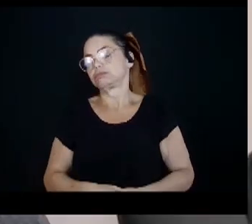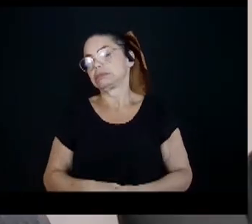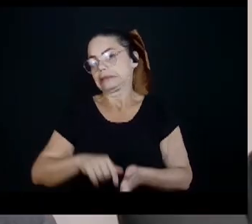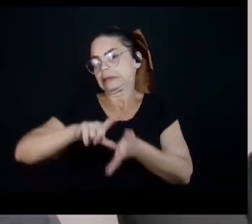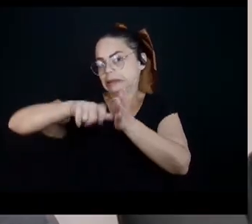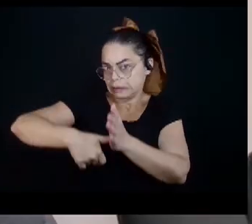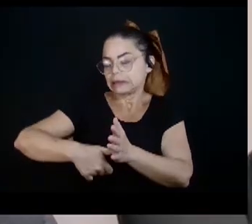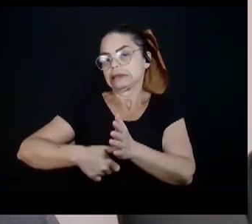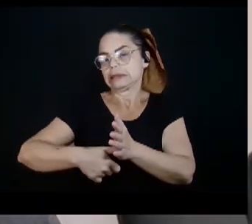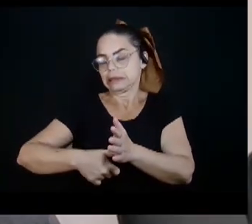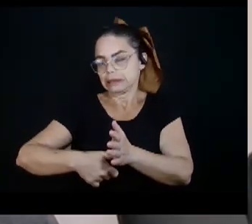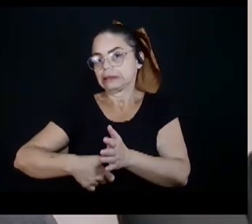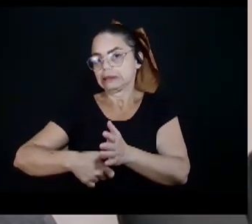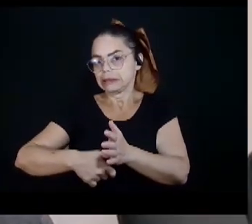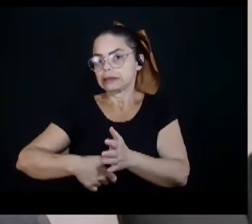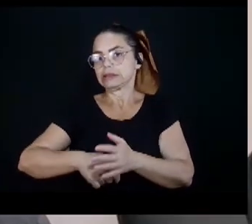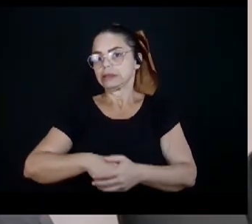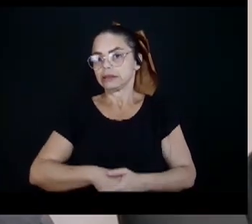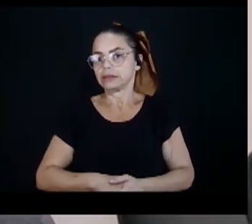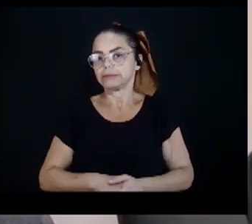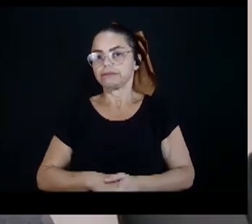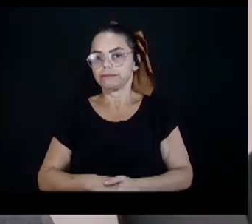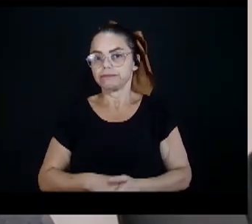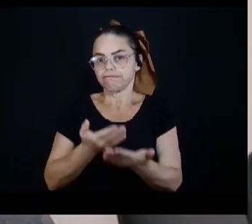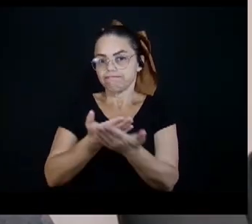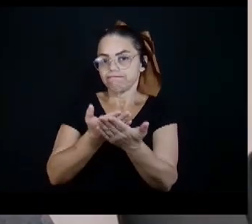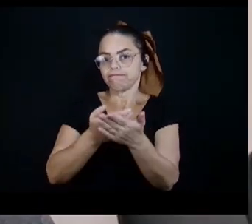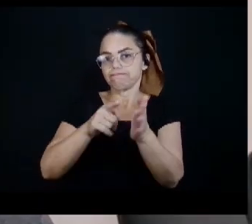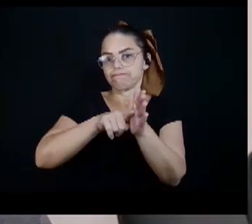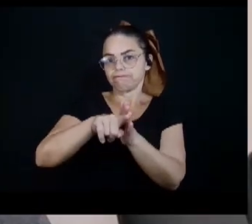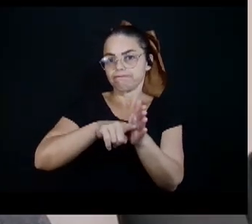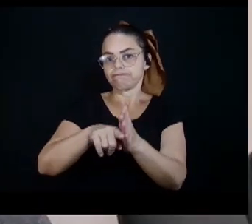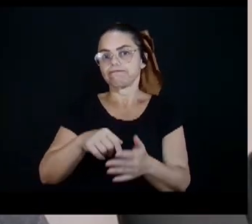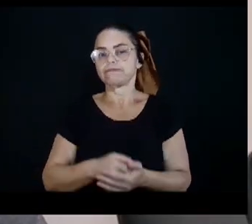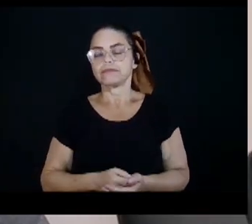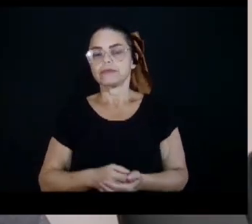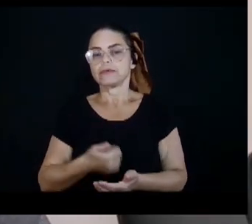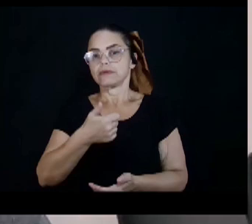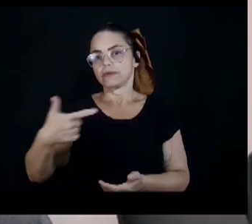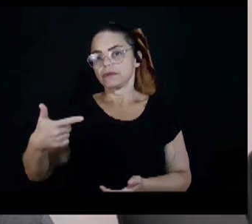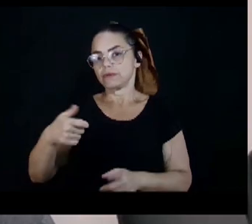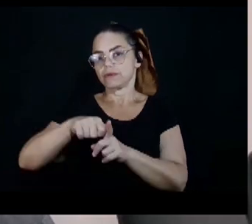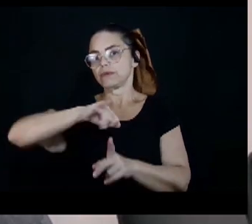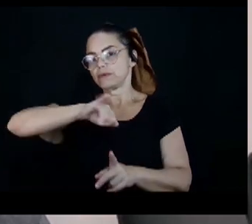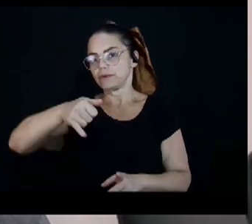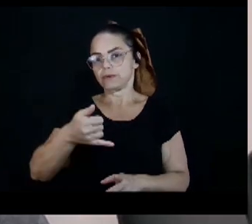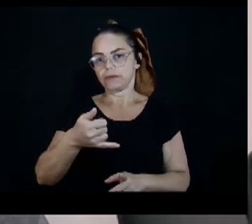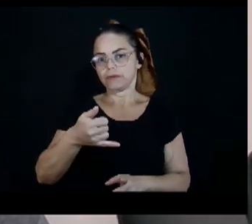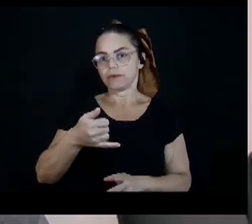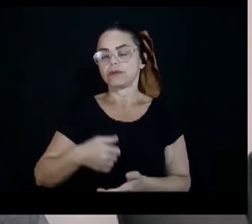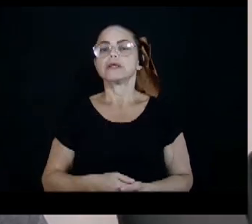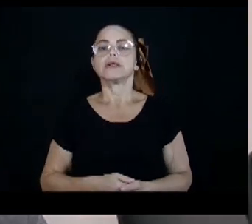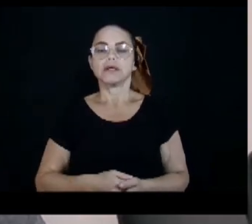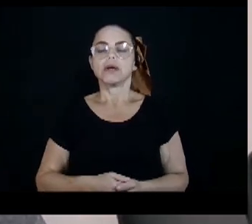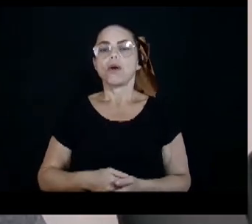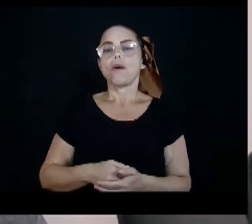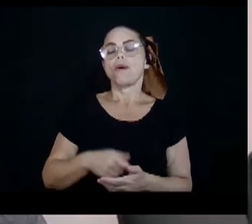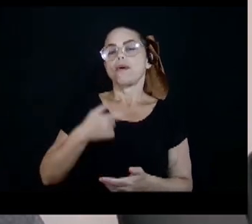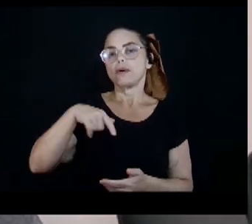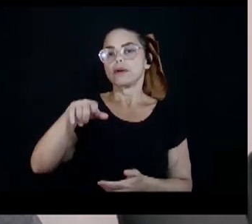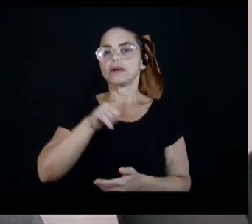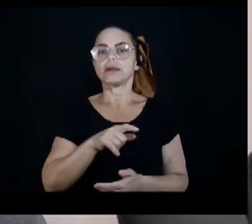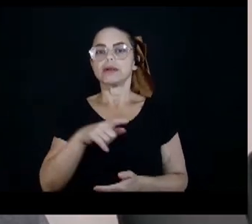isso. Tem um estudo de 12 de janeiro desse ano, da Cornell University, que diz que as pessoas tendem a